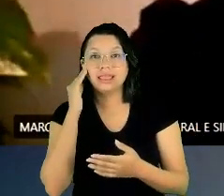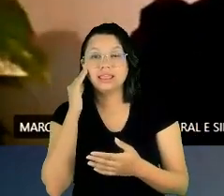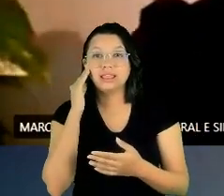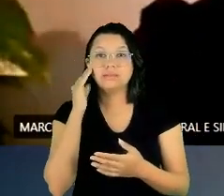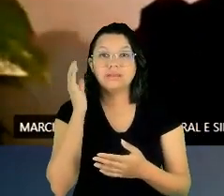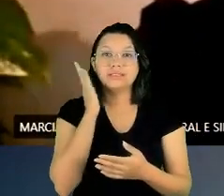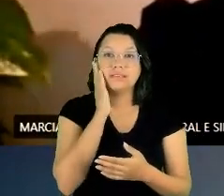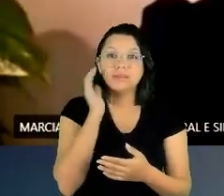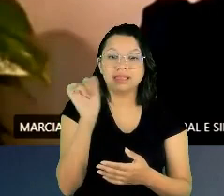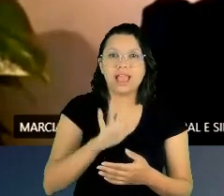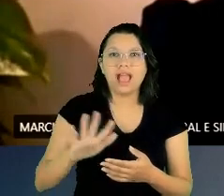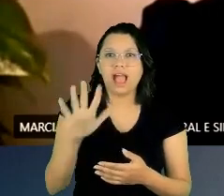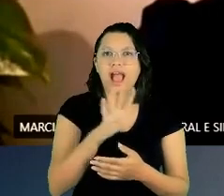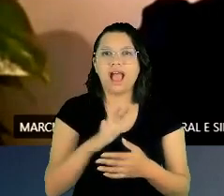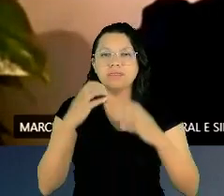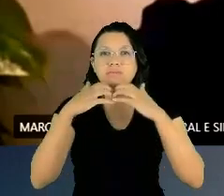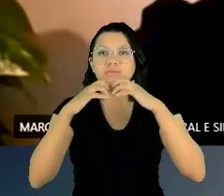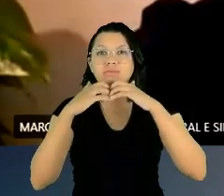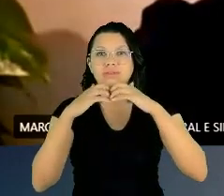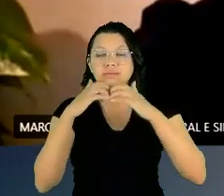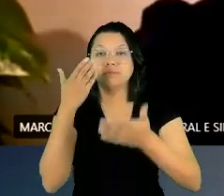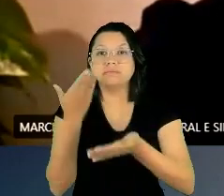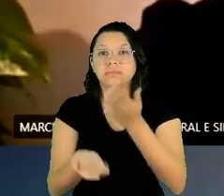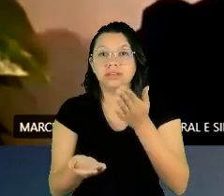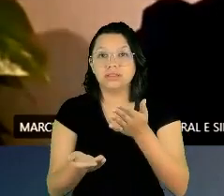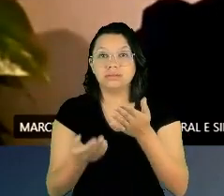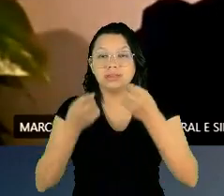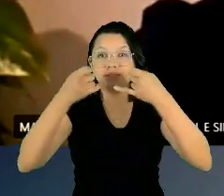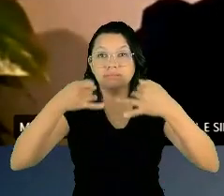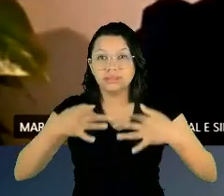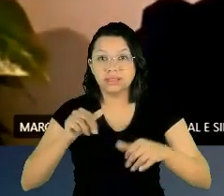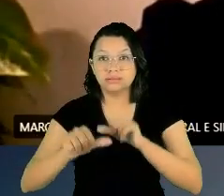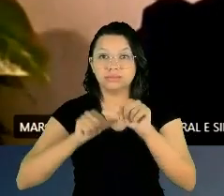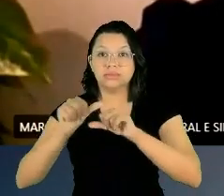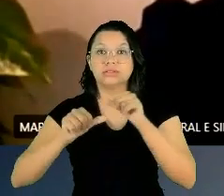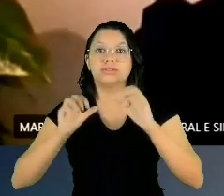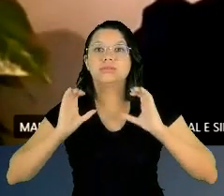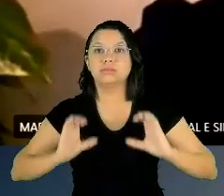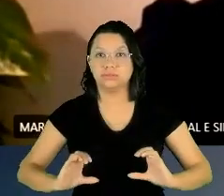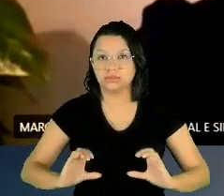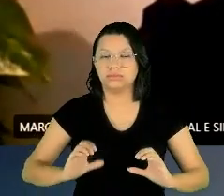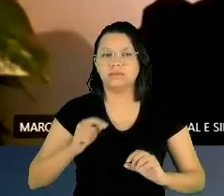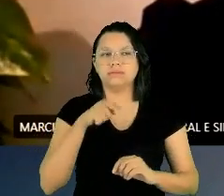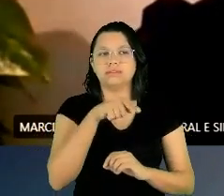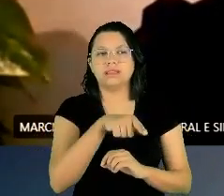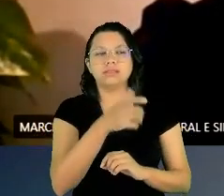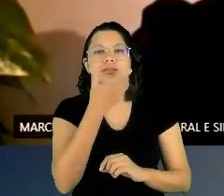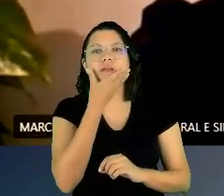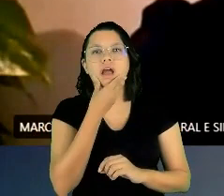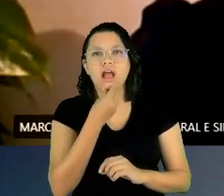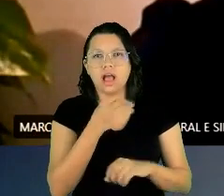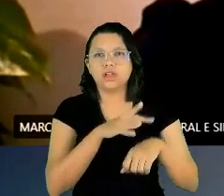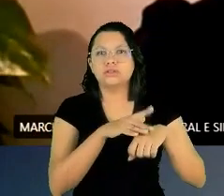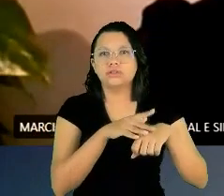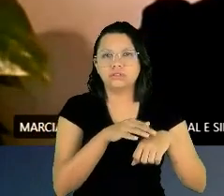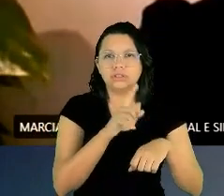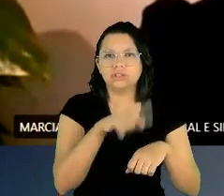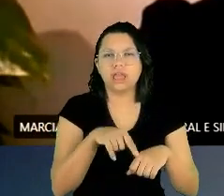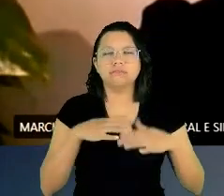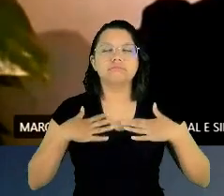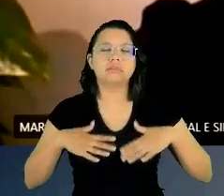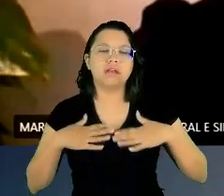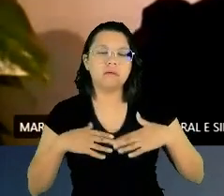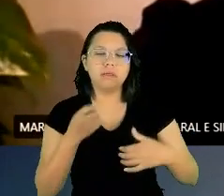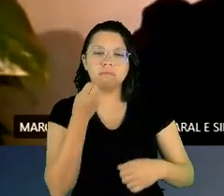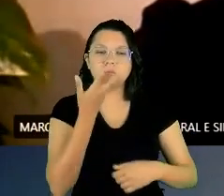áreas do cérebro ele perdeu e poderiam explicar as mudanças de comportamento. Então, o Phineas Gage era um cara pacato, tranquilo,